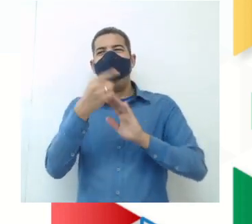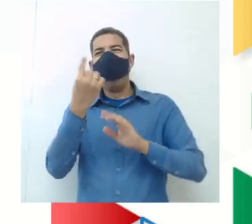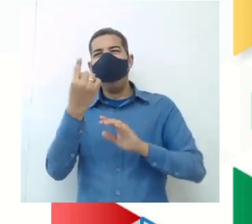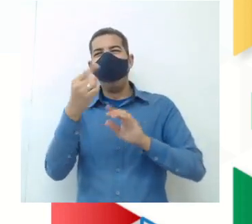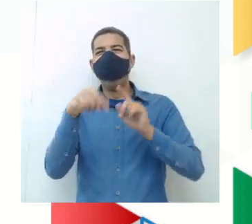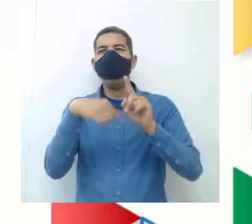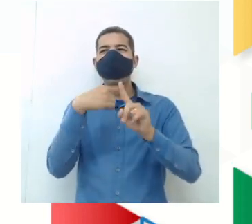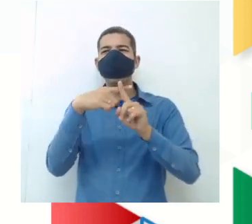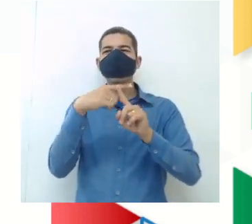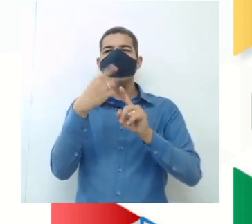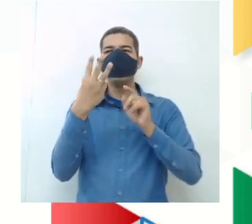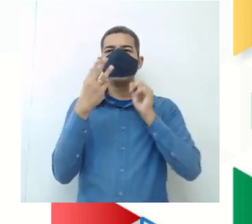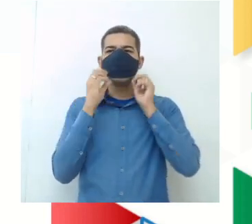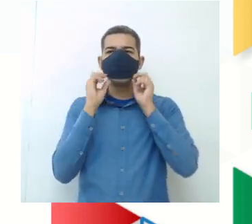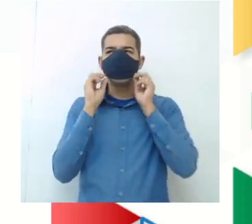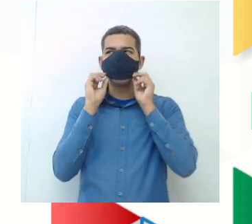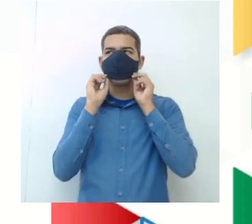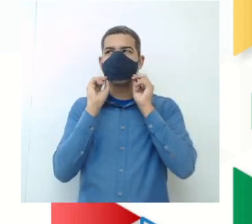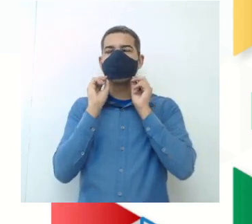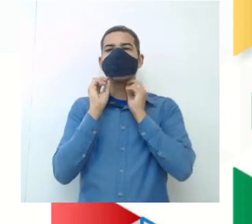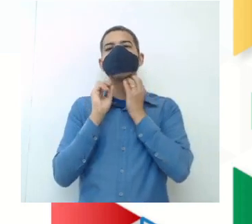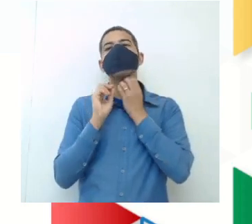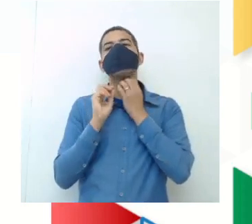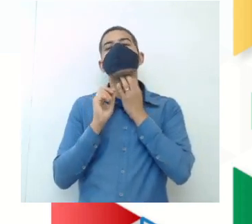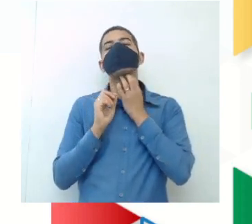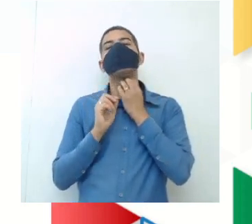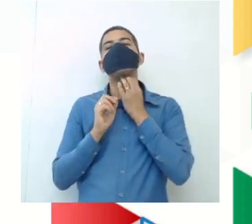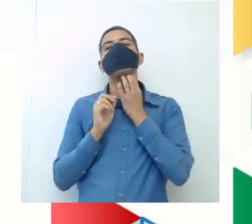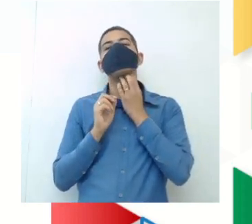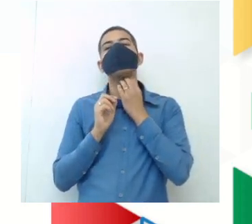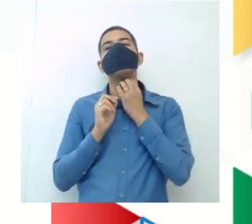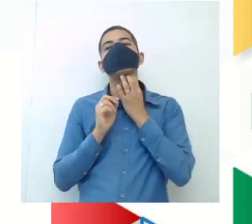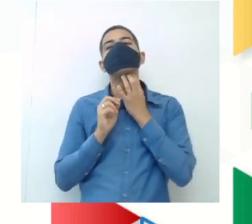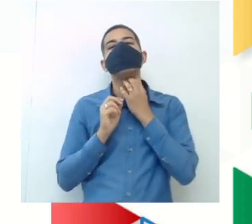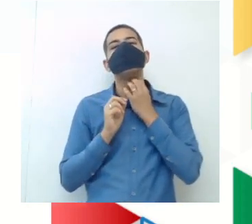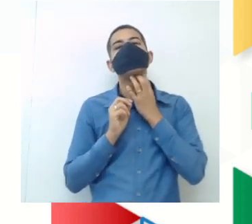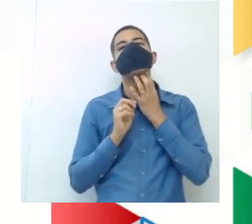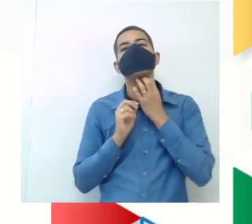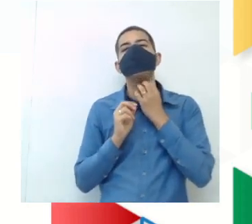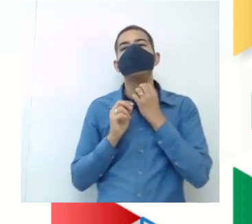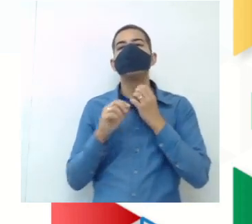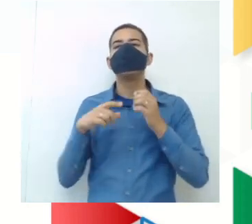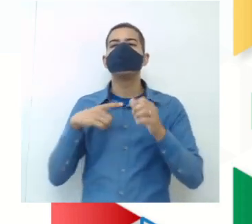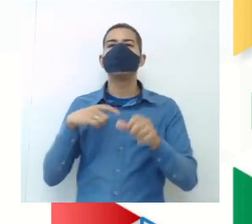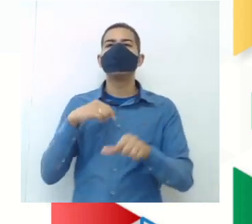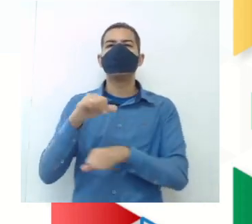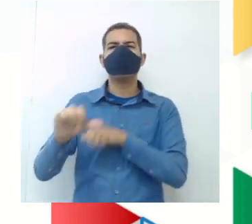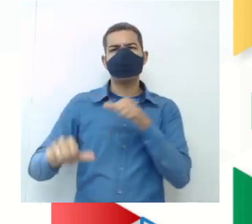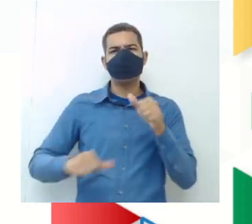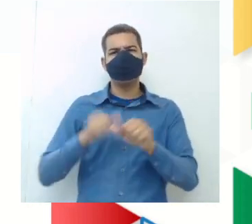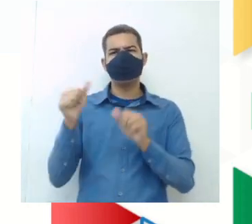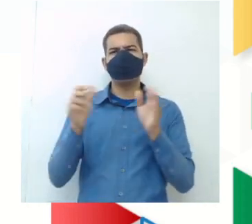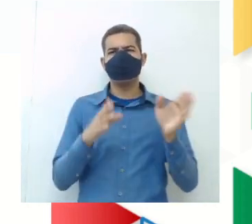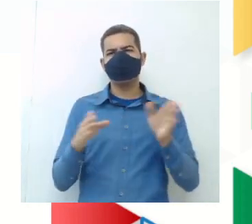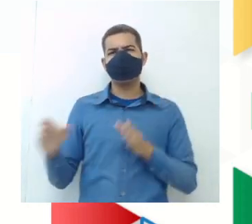Ó, tô colocando, mudando aí a relação da ordem, tá? Tô mudando a ordem aí, mas não é.